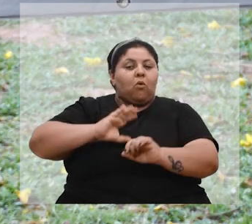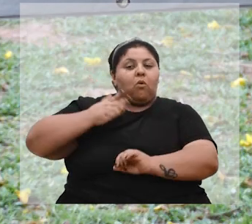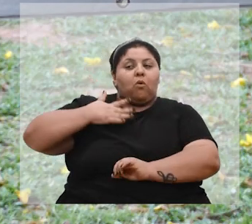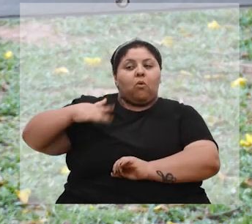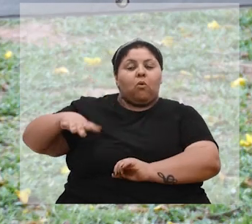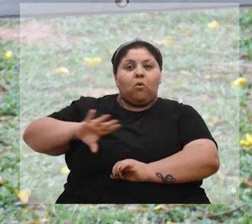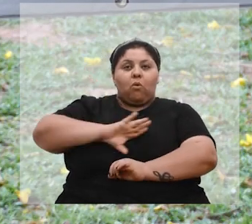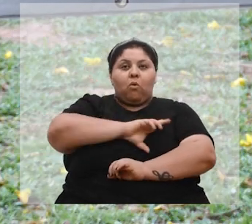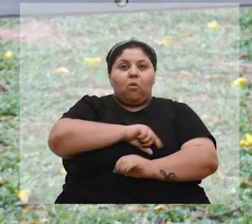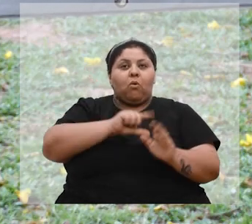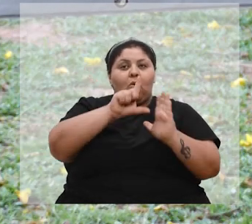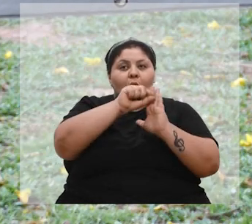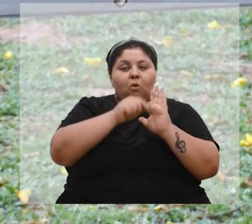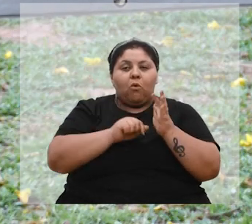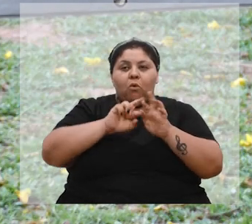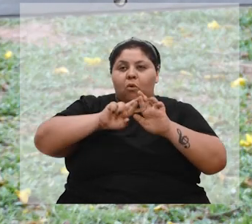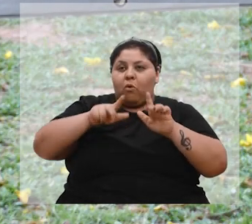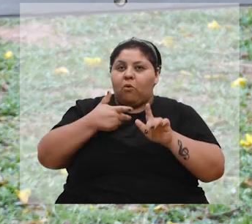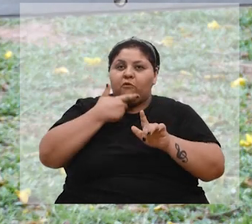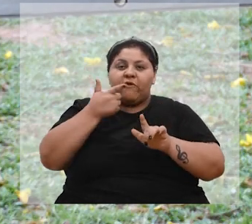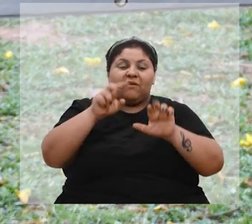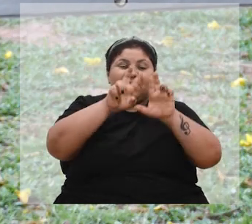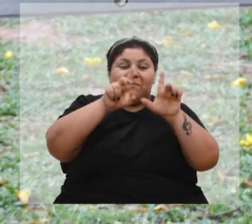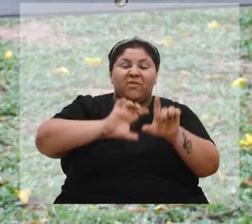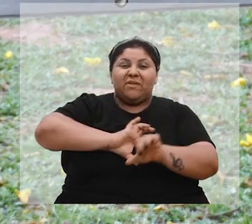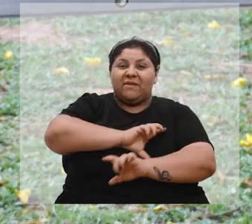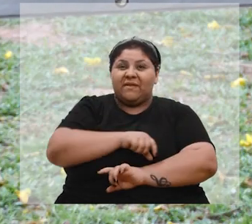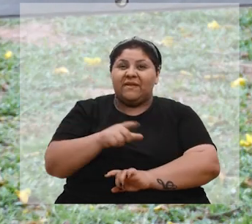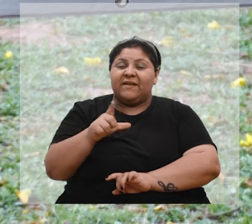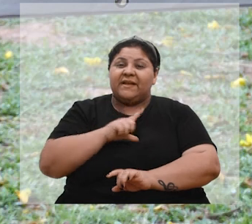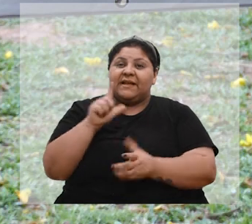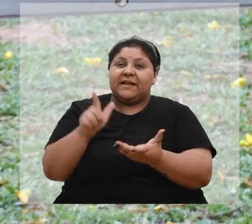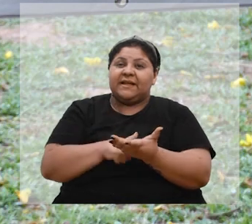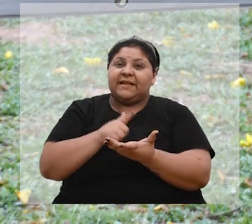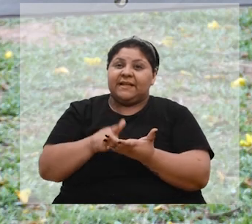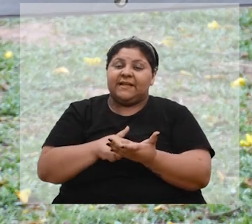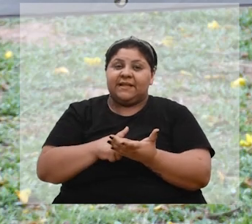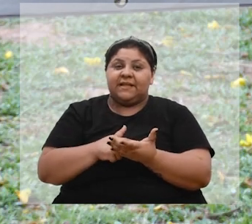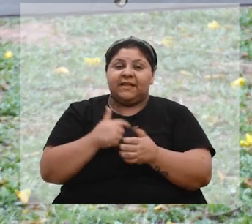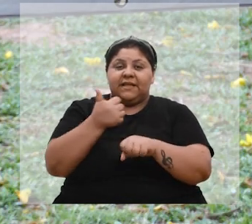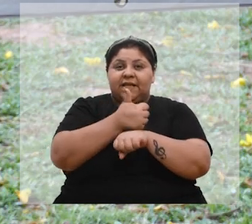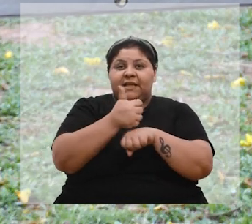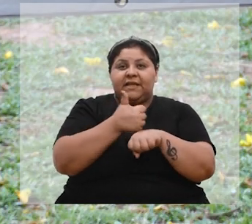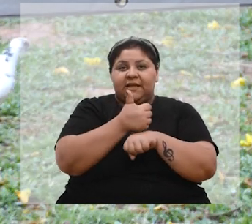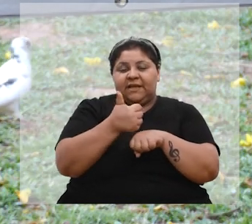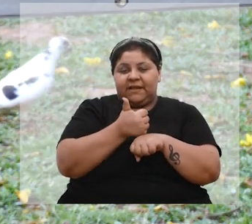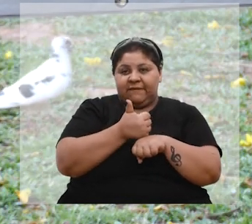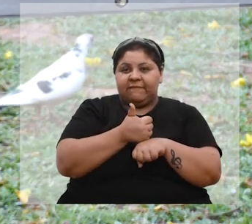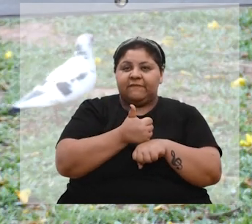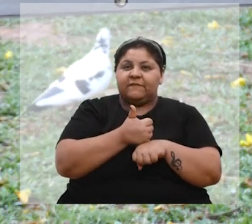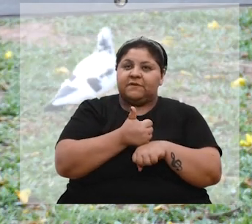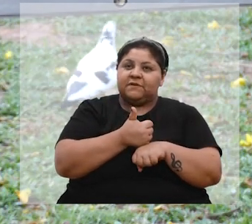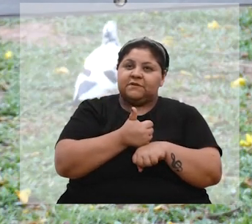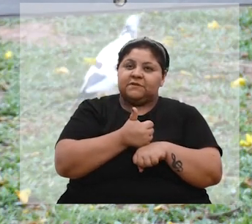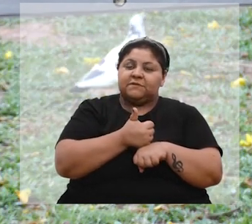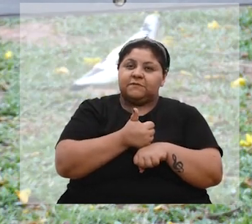Amam. E são artigos de diferentes psicanalistas falando sobre o tema do amor. Tem um livro com um psicanalista que